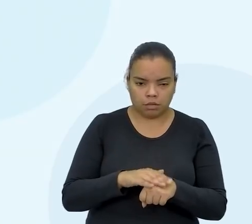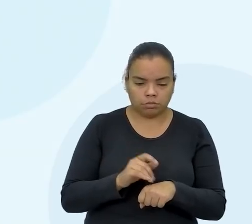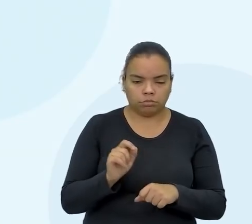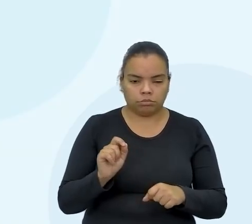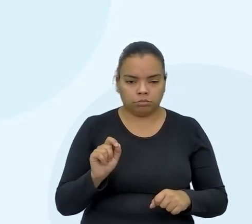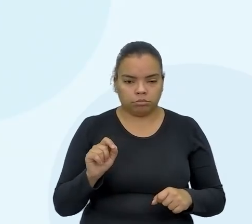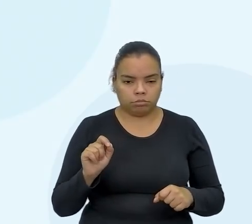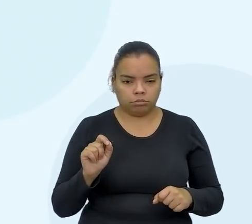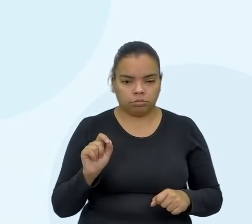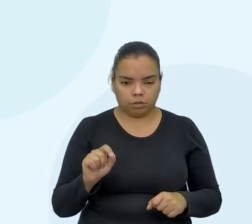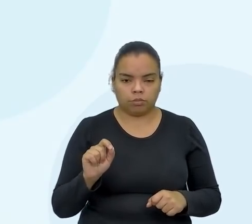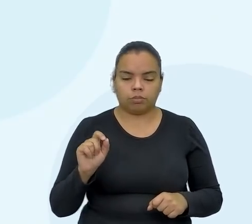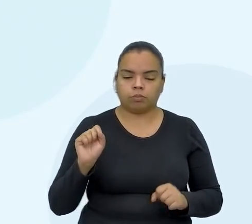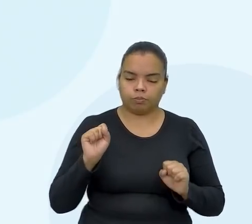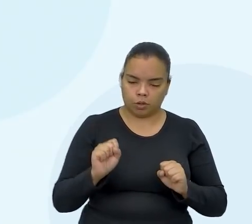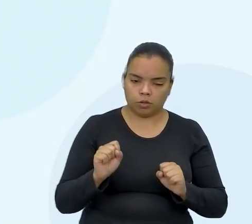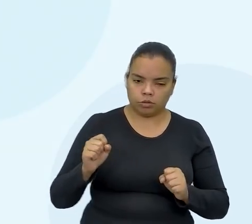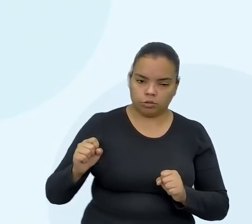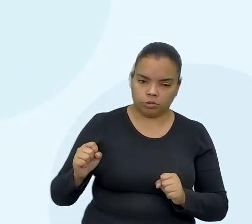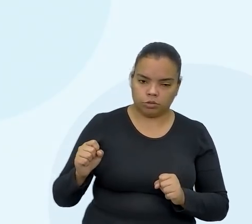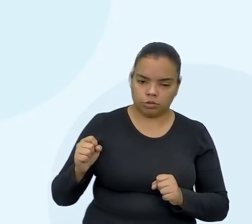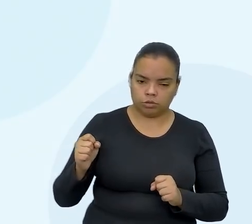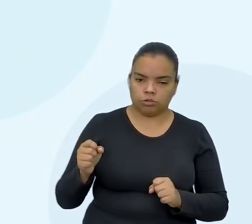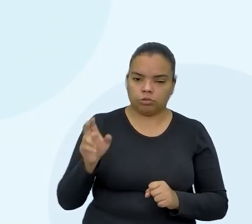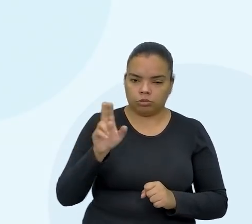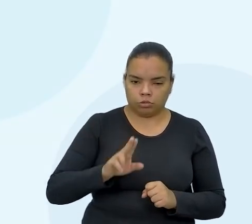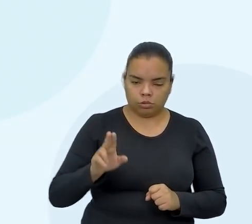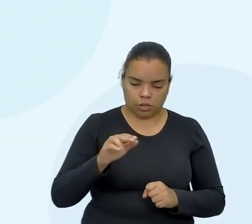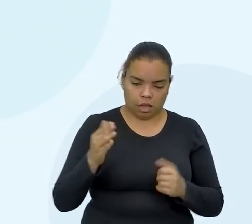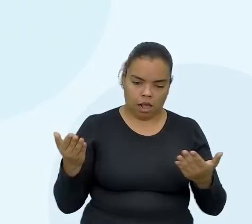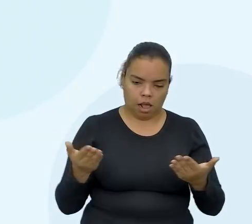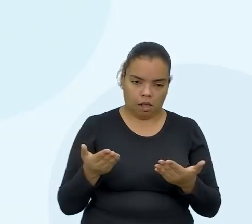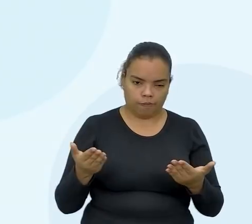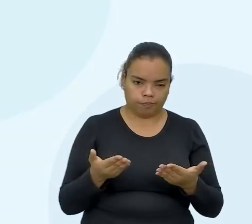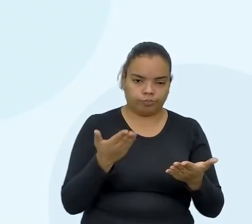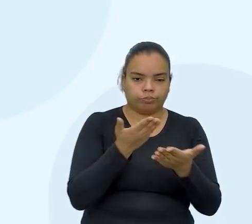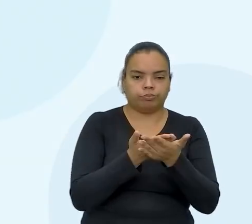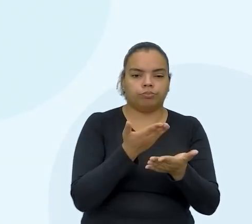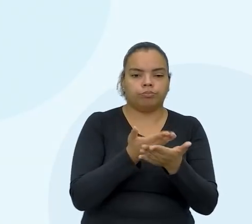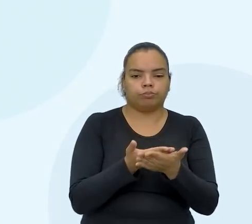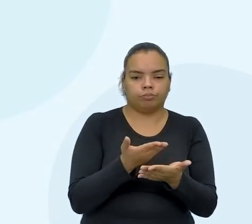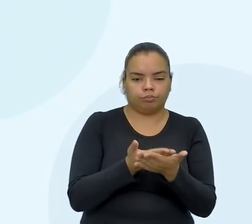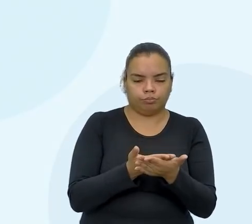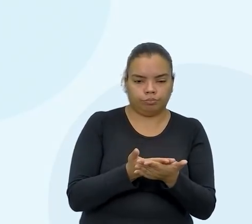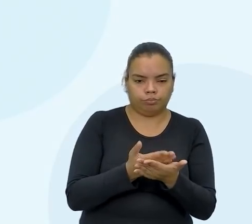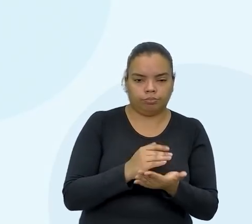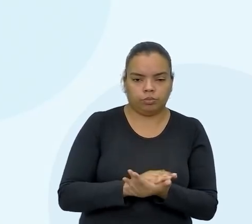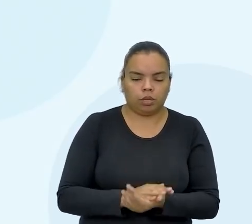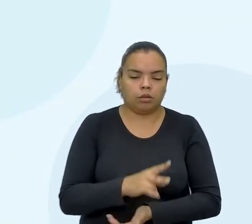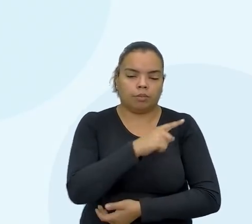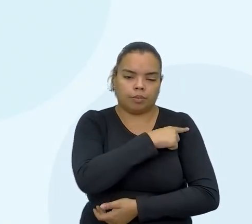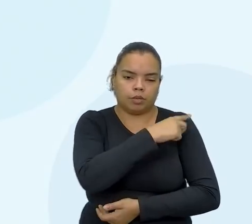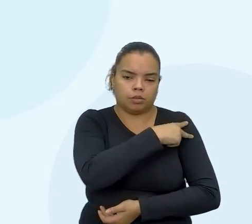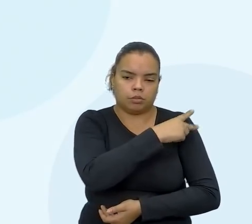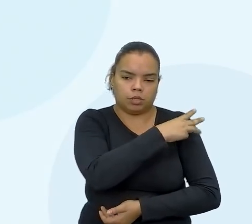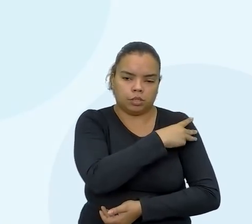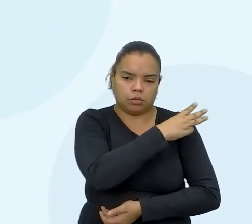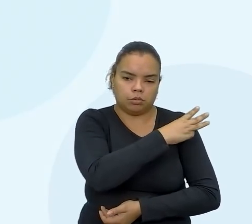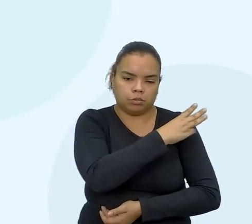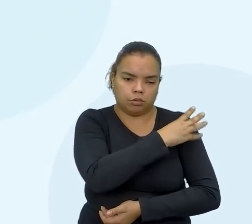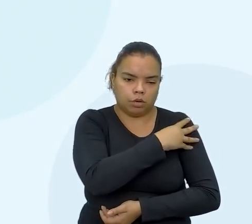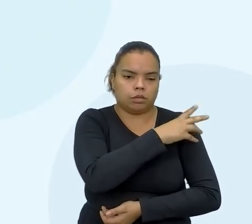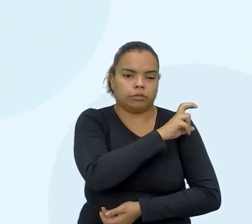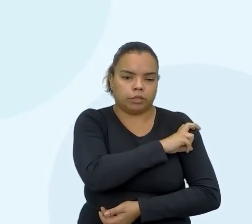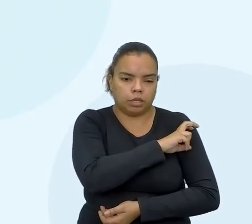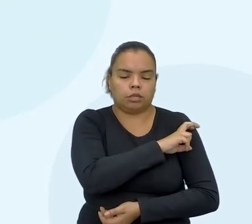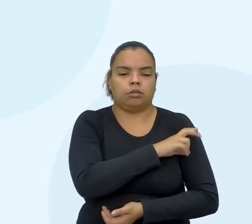podem usar exatamente o caminho que a gente colocou aqui, que é a atividade do primeiro, segundo, terceiro, quarto e quinto ano, para fortalecer as discussões que